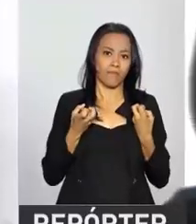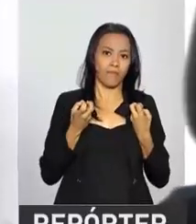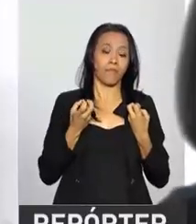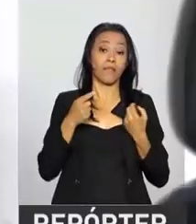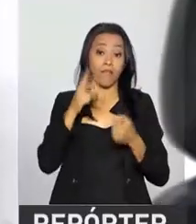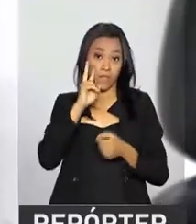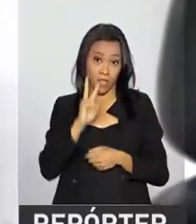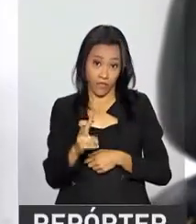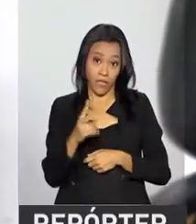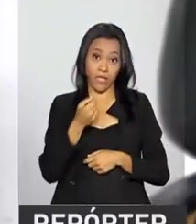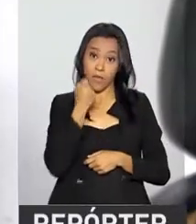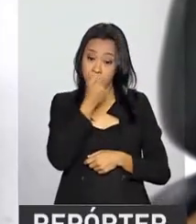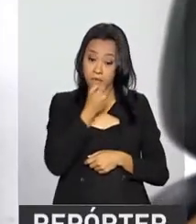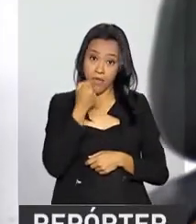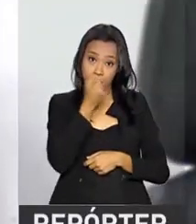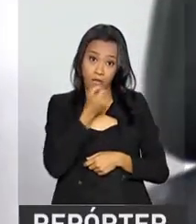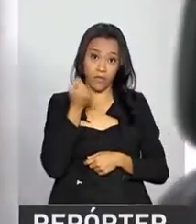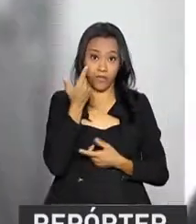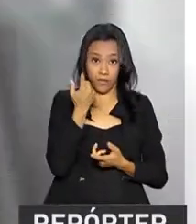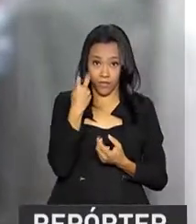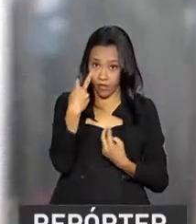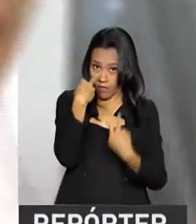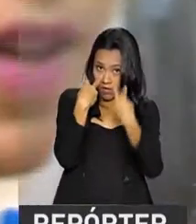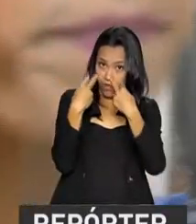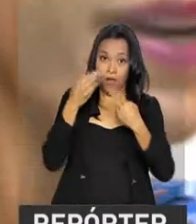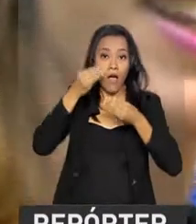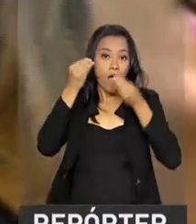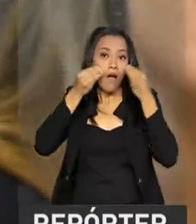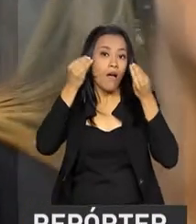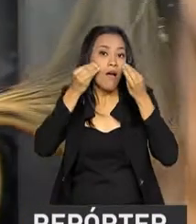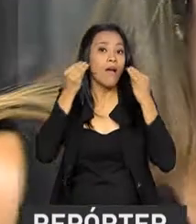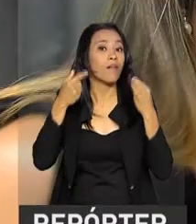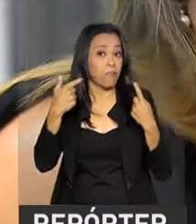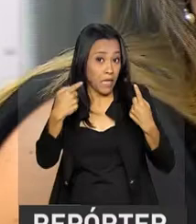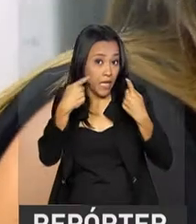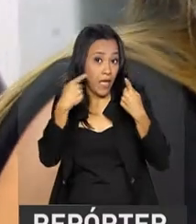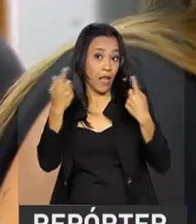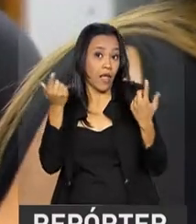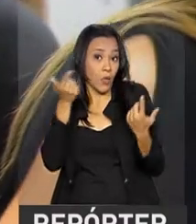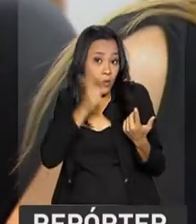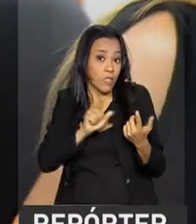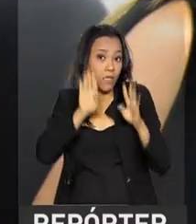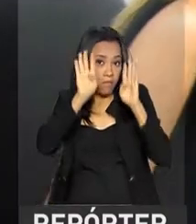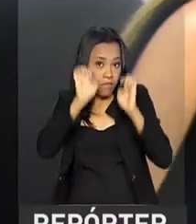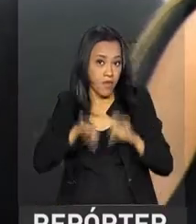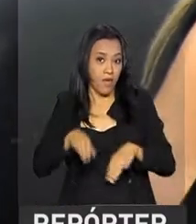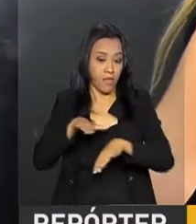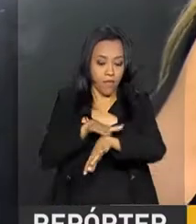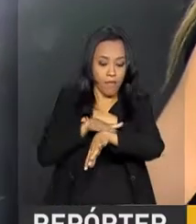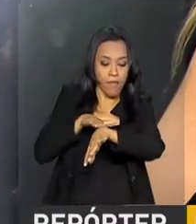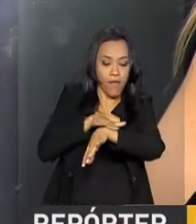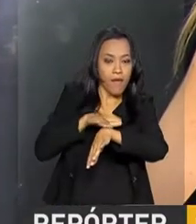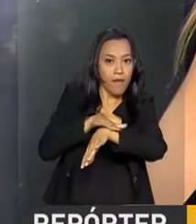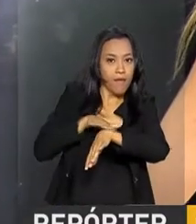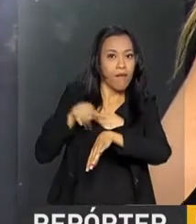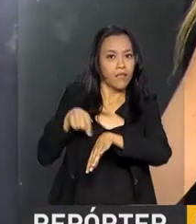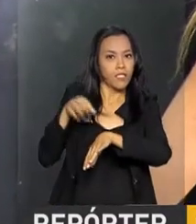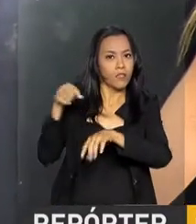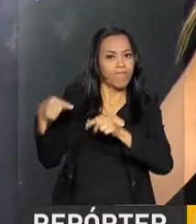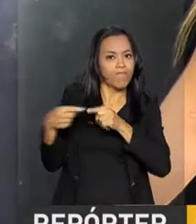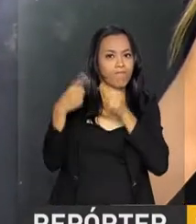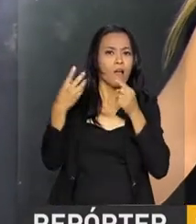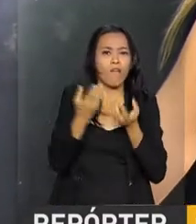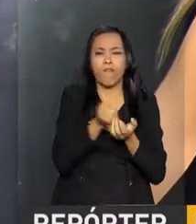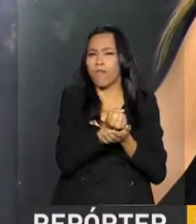Tá vendo essa maquiagem aqui que eu tô usando? Pois é, para que a ação dela na nossa pele seja conhecida pelo fabricante,